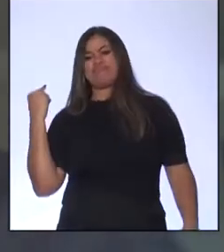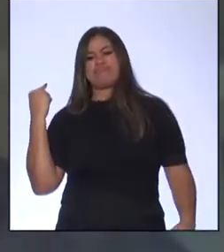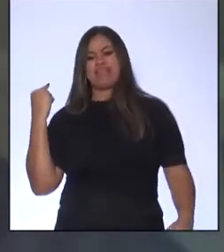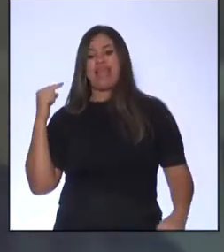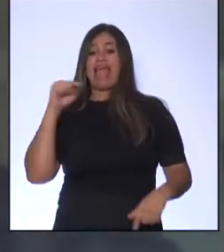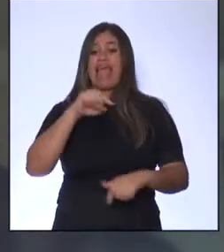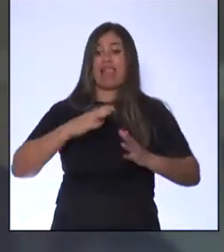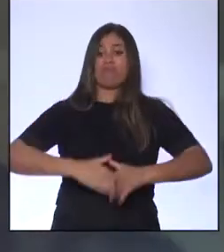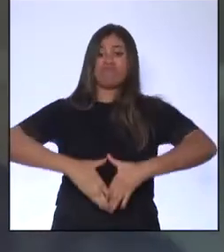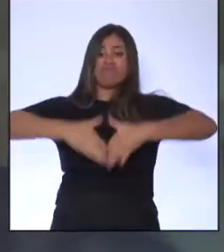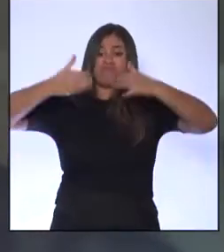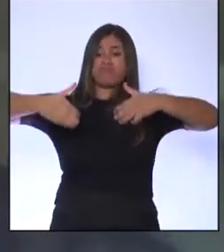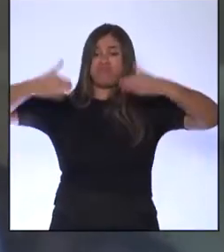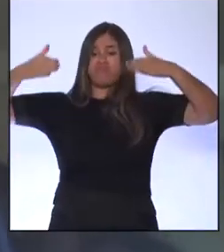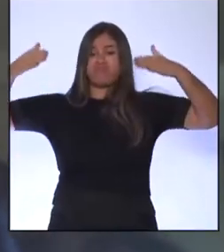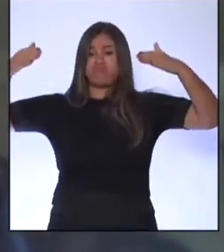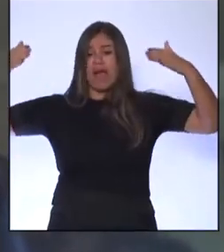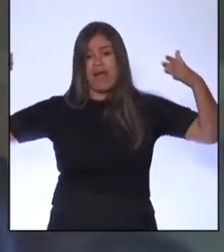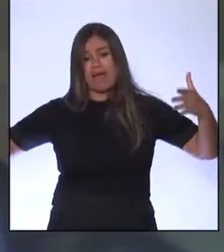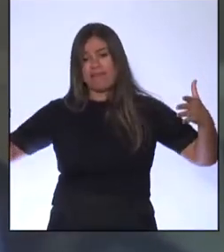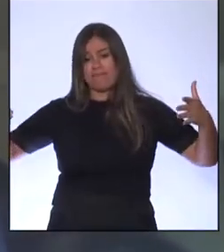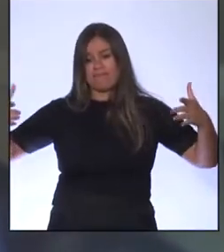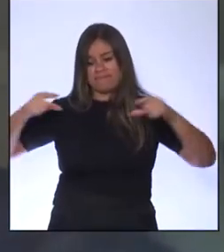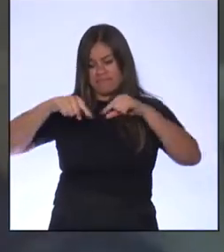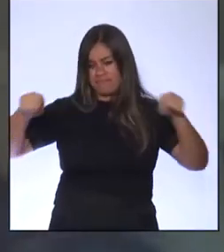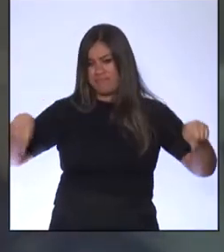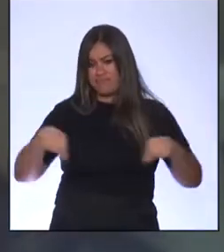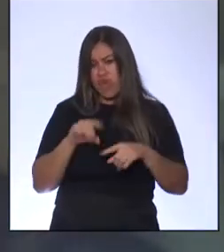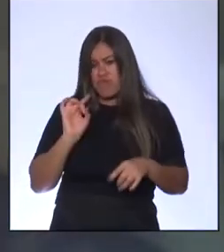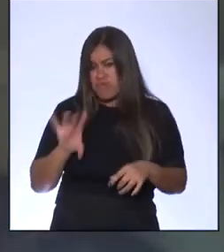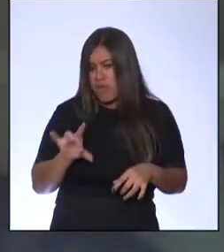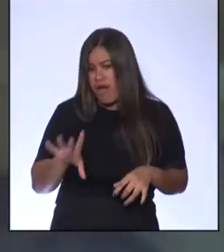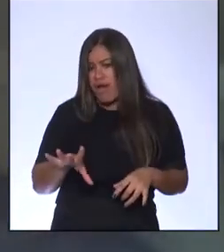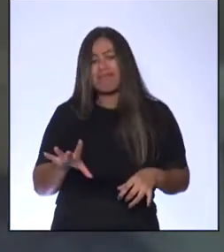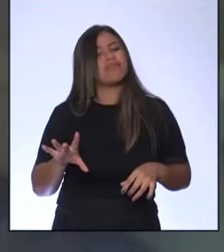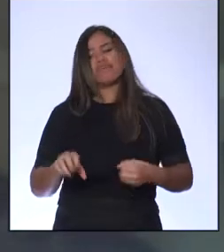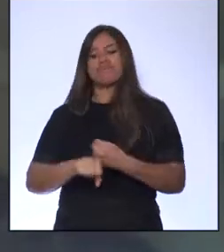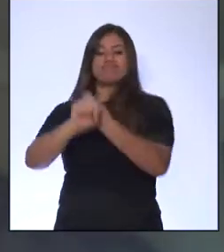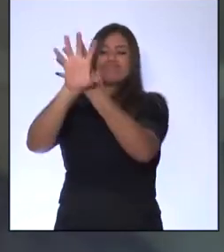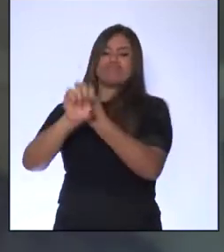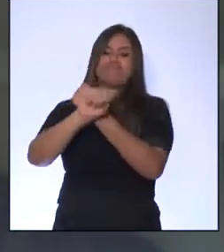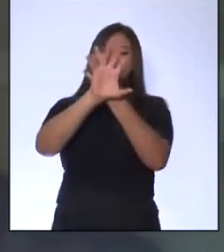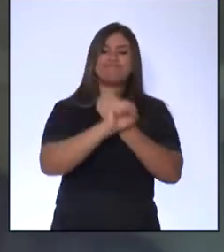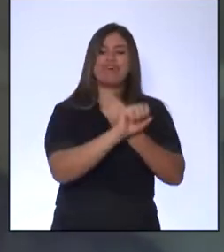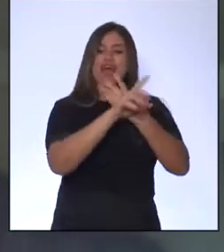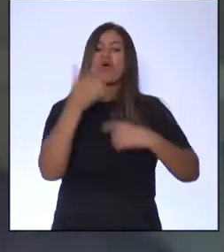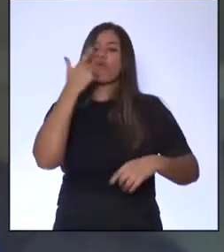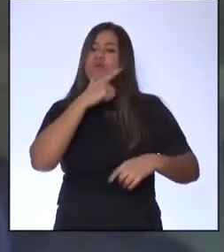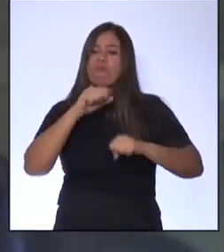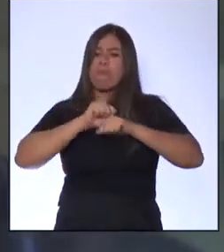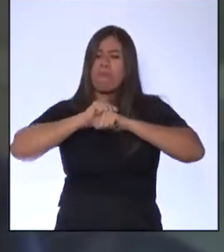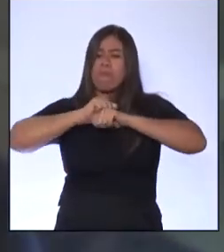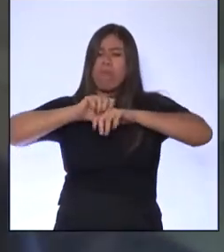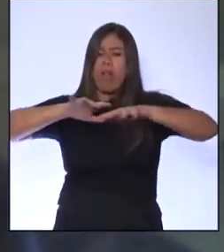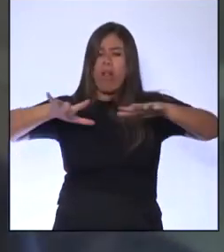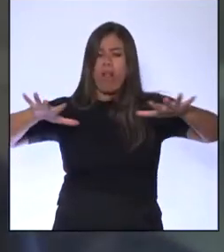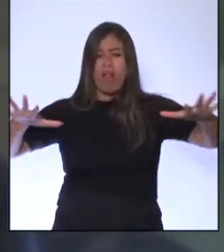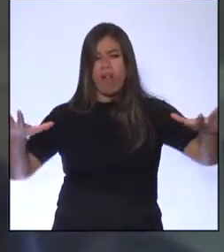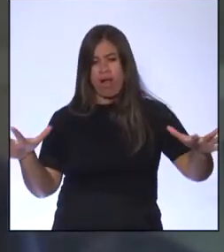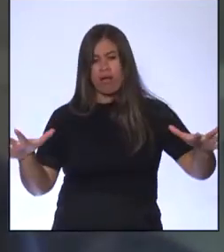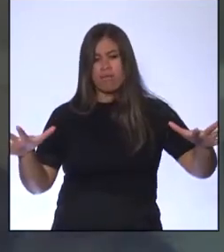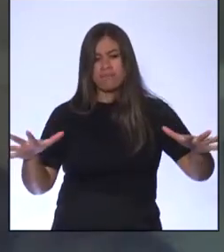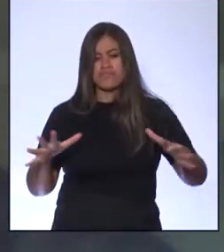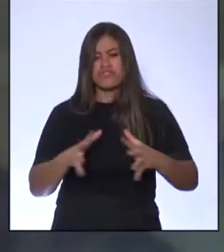muito maior do que aquele quadrilátero que nós imaginávamos, mesmo com todas